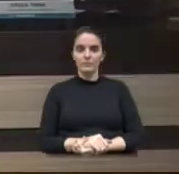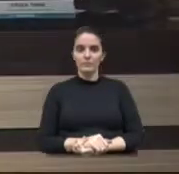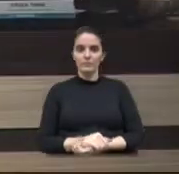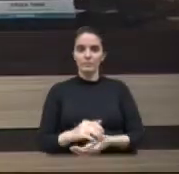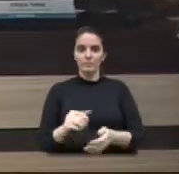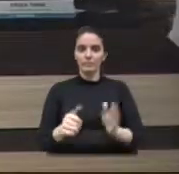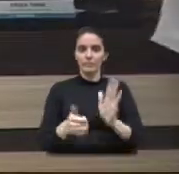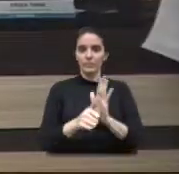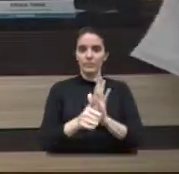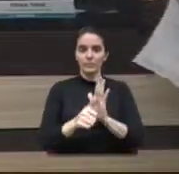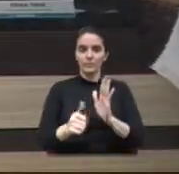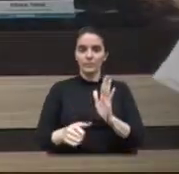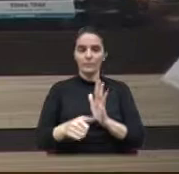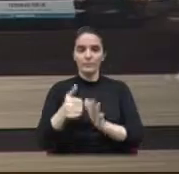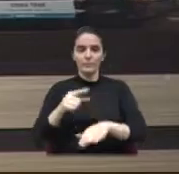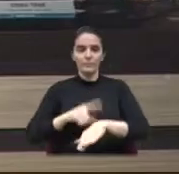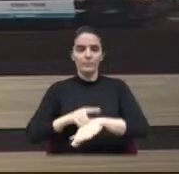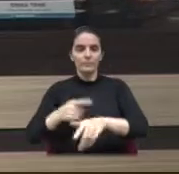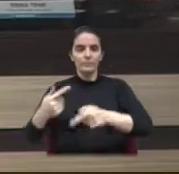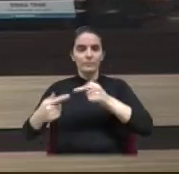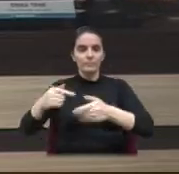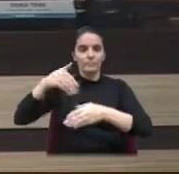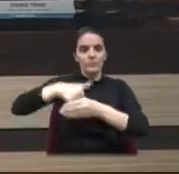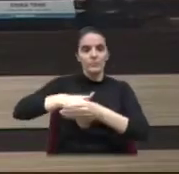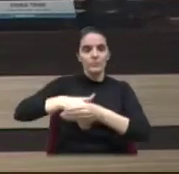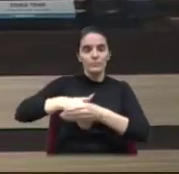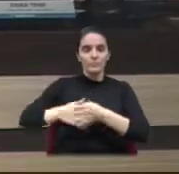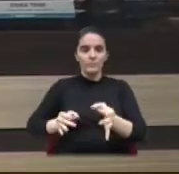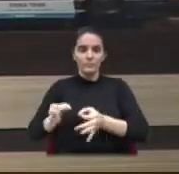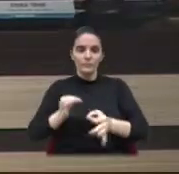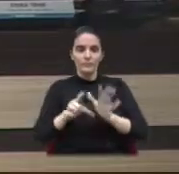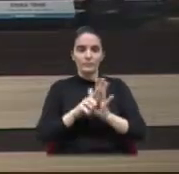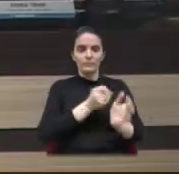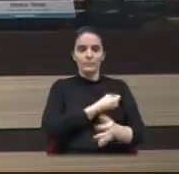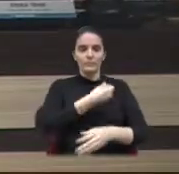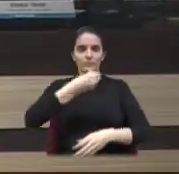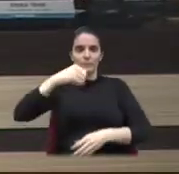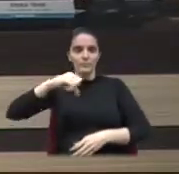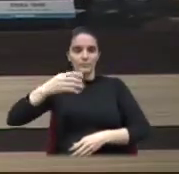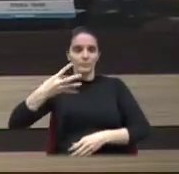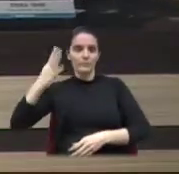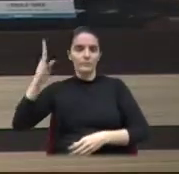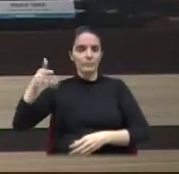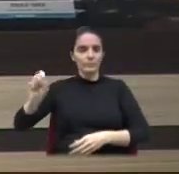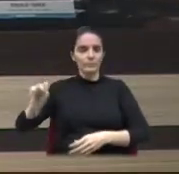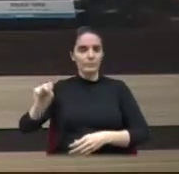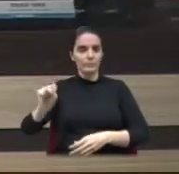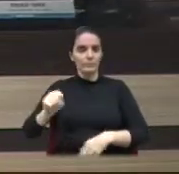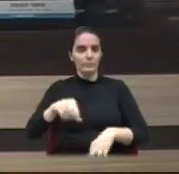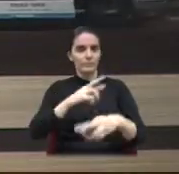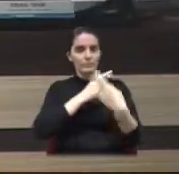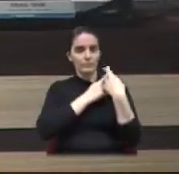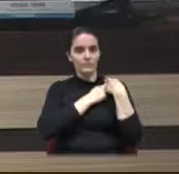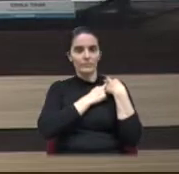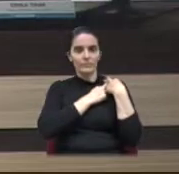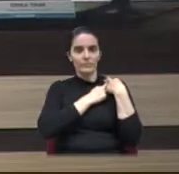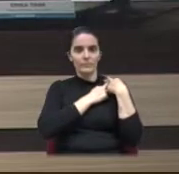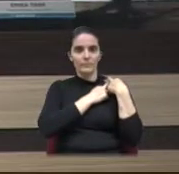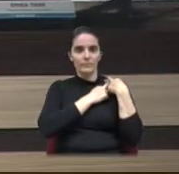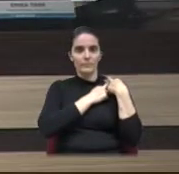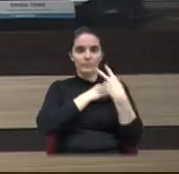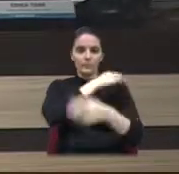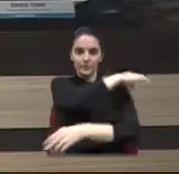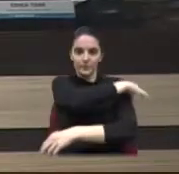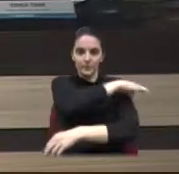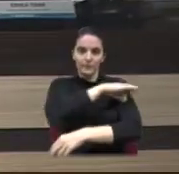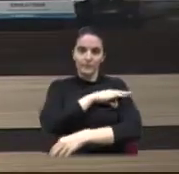Item 1 da pauta, primeiro turno de discussão e votação do projeto de lei 94/2018, de autoria do excelentíssimo